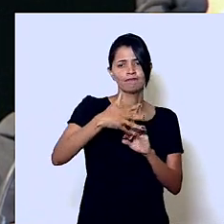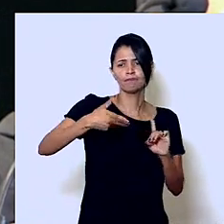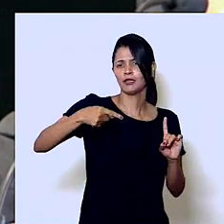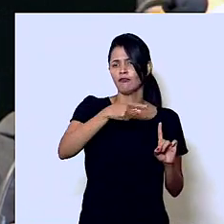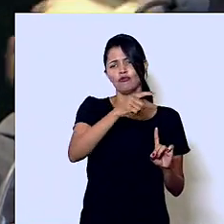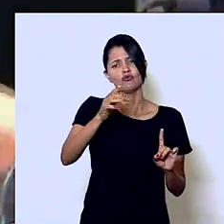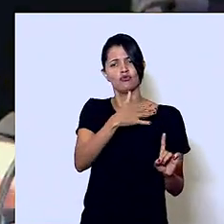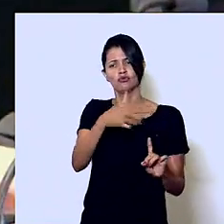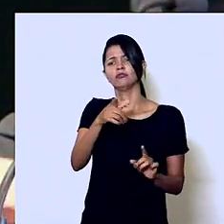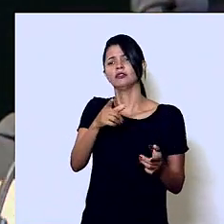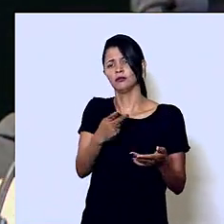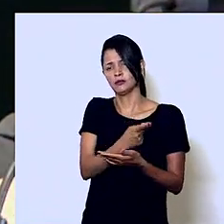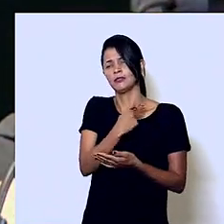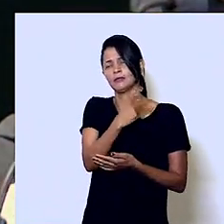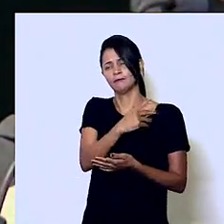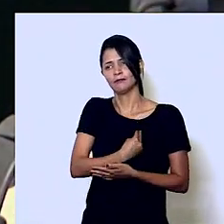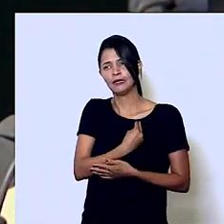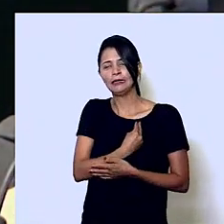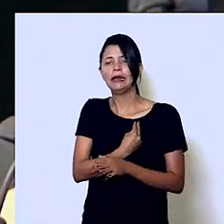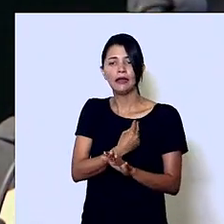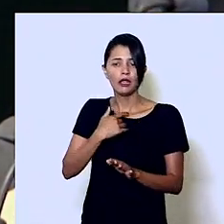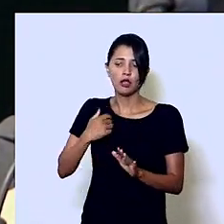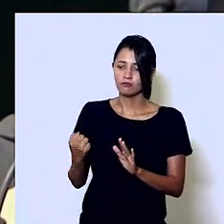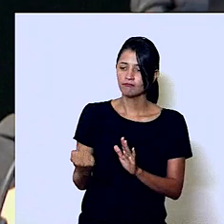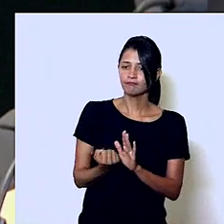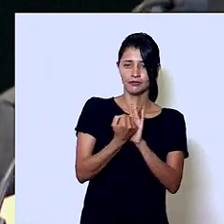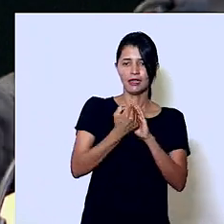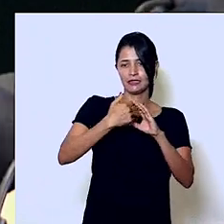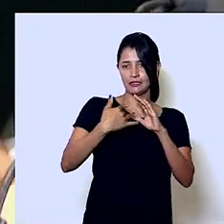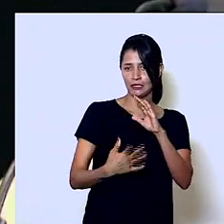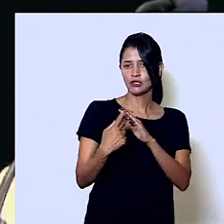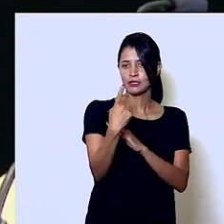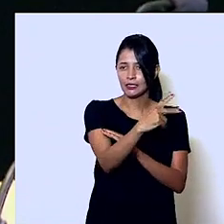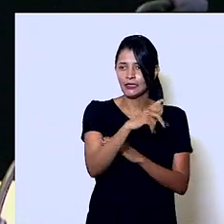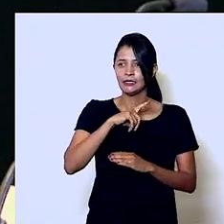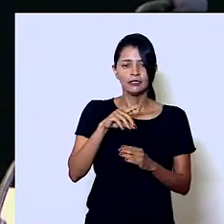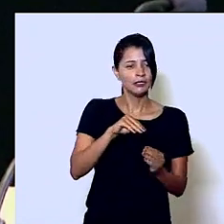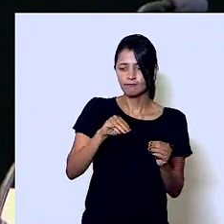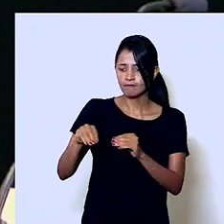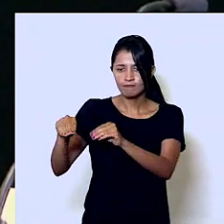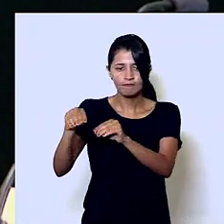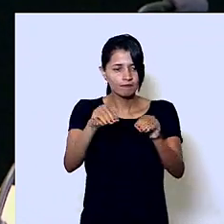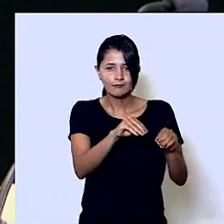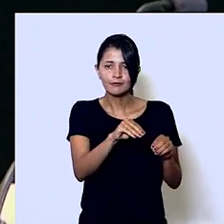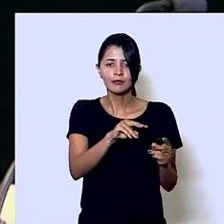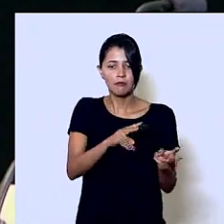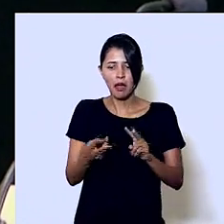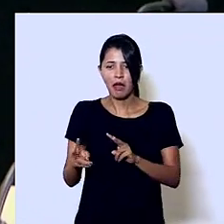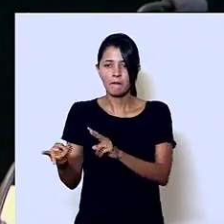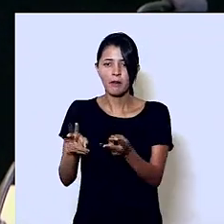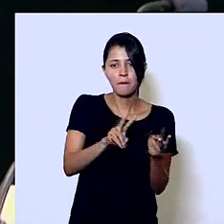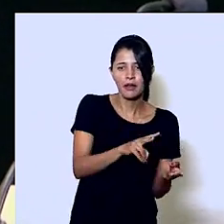Eu destacaria, portanto, essa característica dele transitar permanentemente entre o grande e o pequeno,